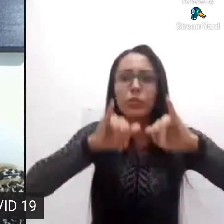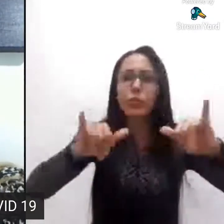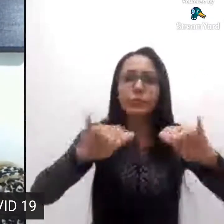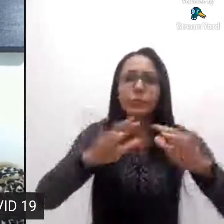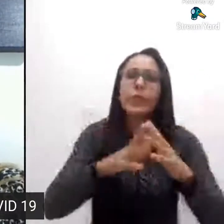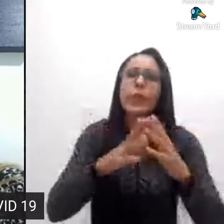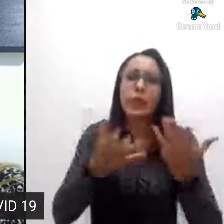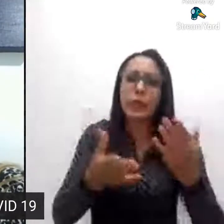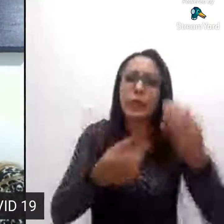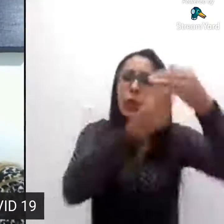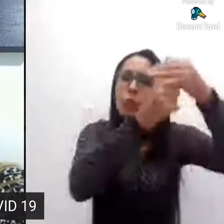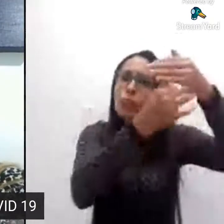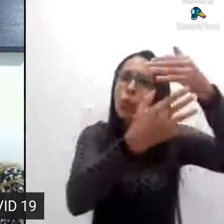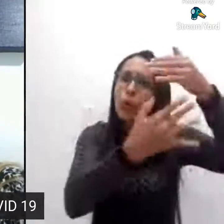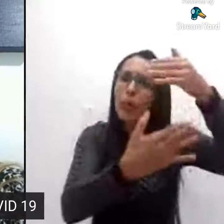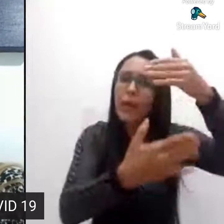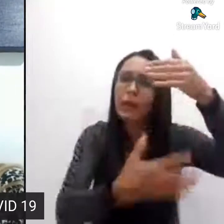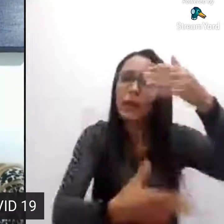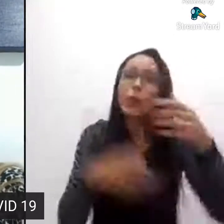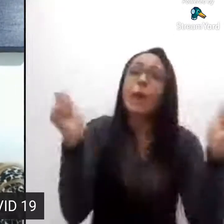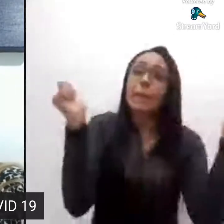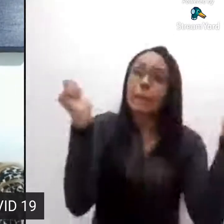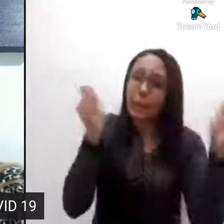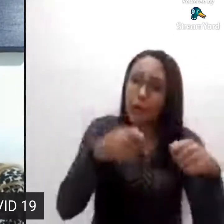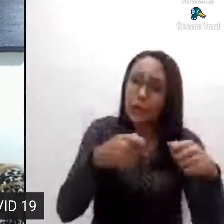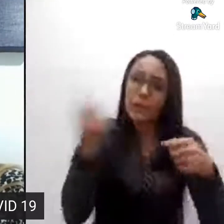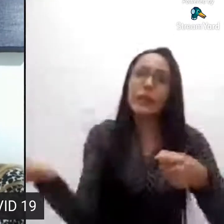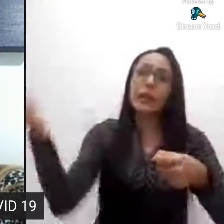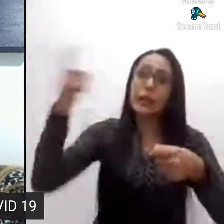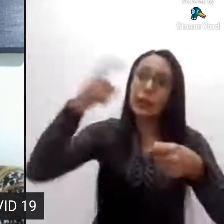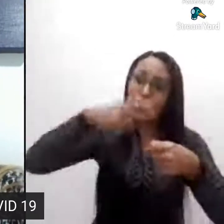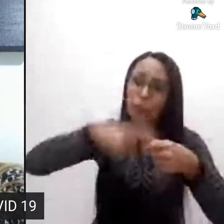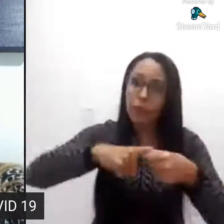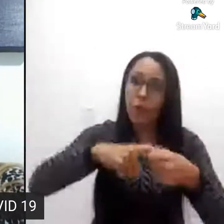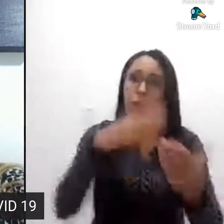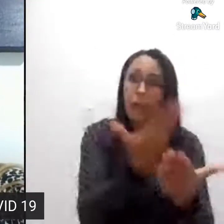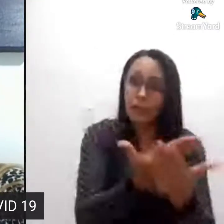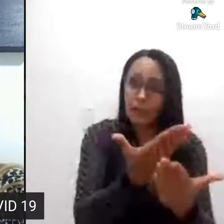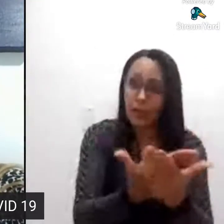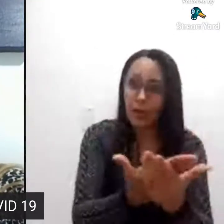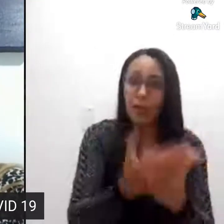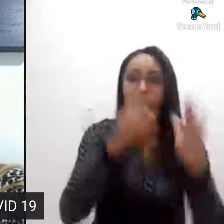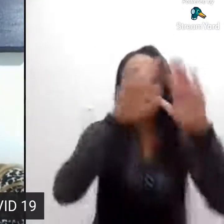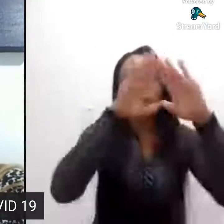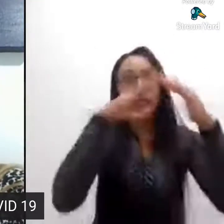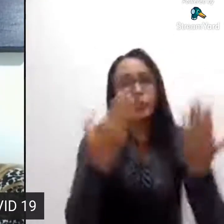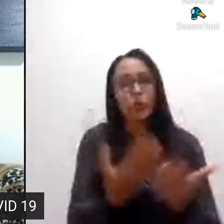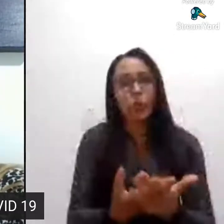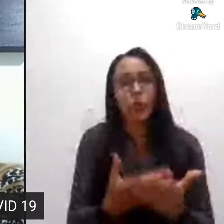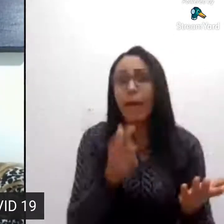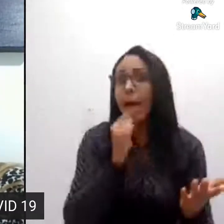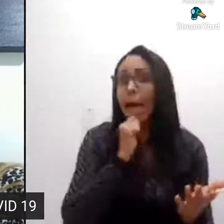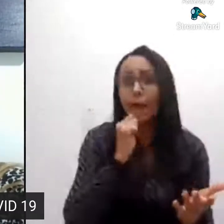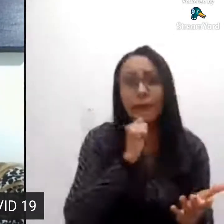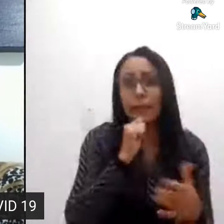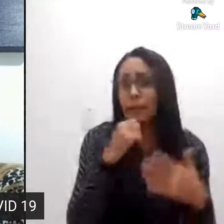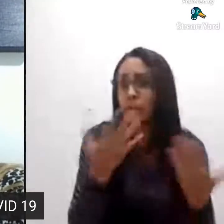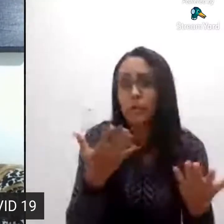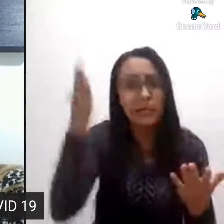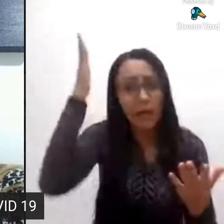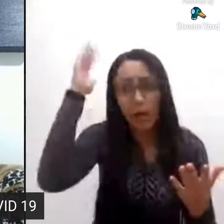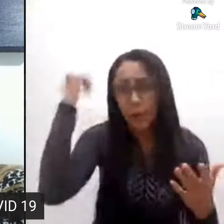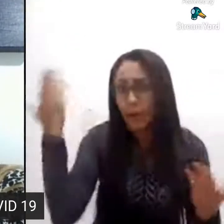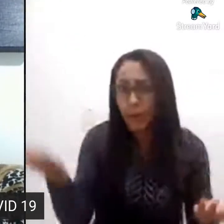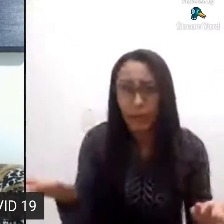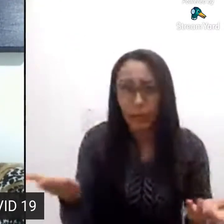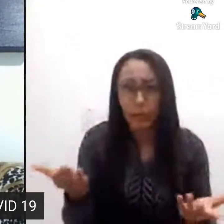comentários, né, de uma possibilidade de retorno das atividades nas escolas, nós ainda não temos essa data, né? É importante dizer